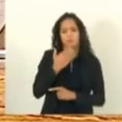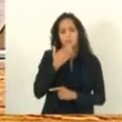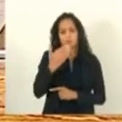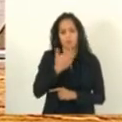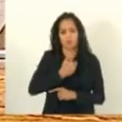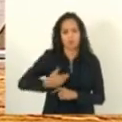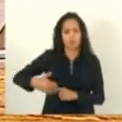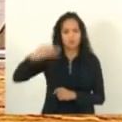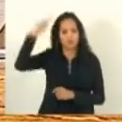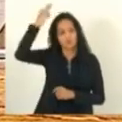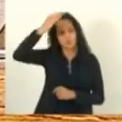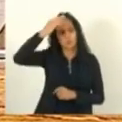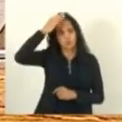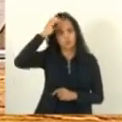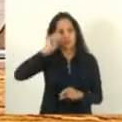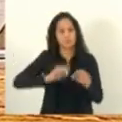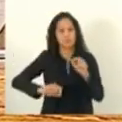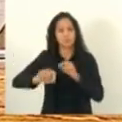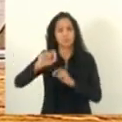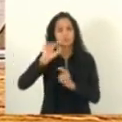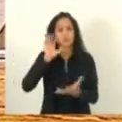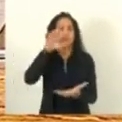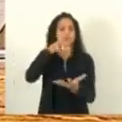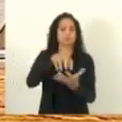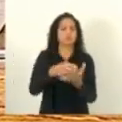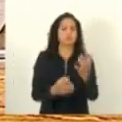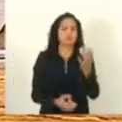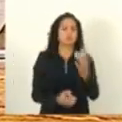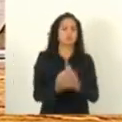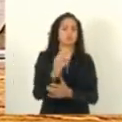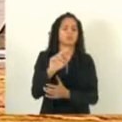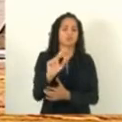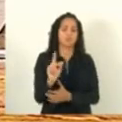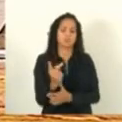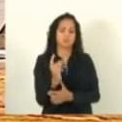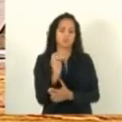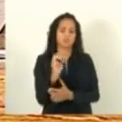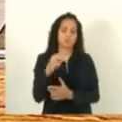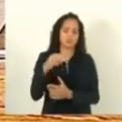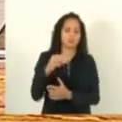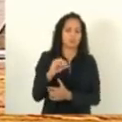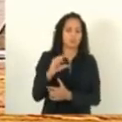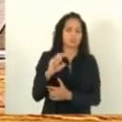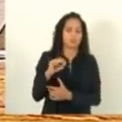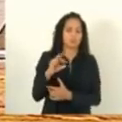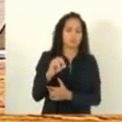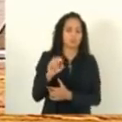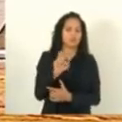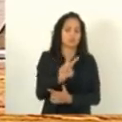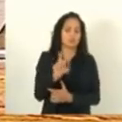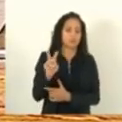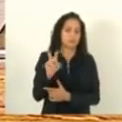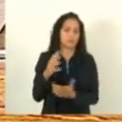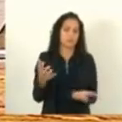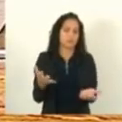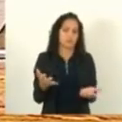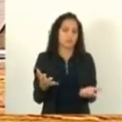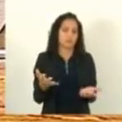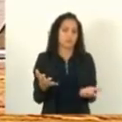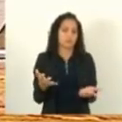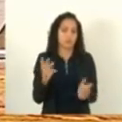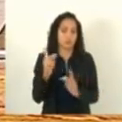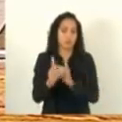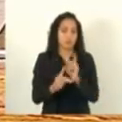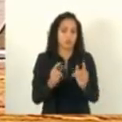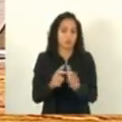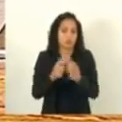Governo do Estado a instalação de um hemocentro no município de Vila Velha. Não é possível que o município de Vila Velha, com a